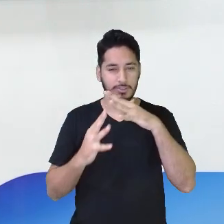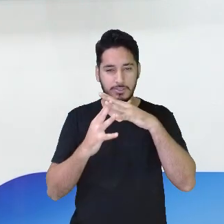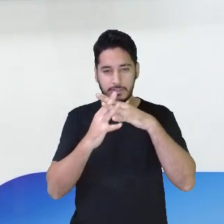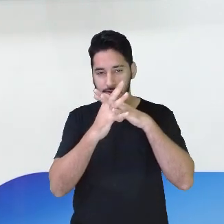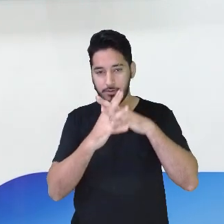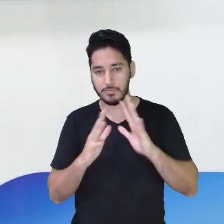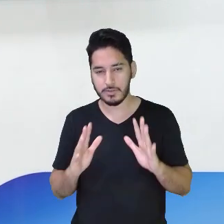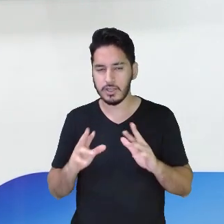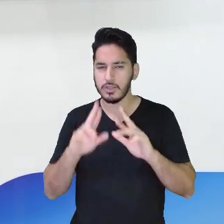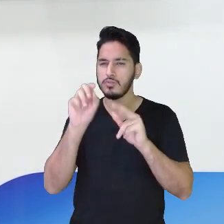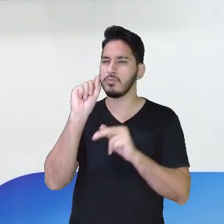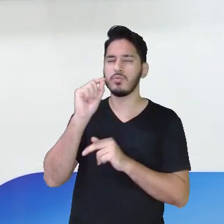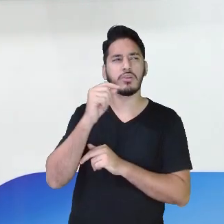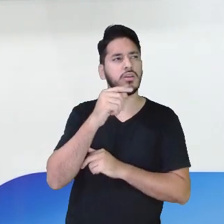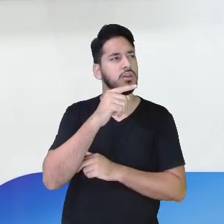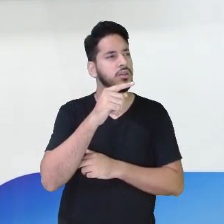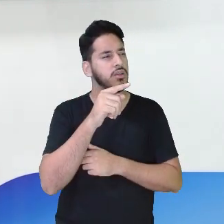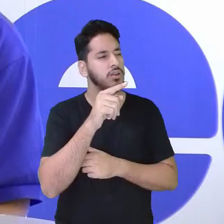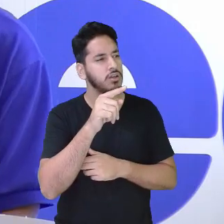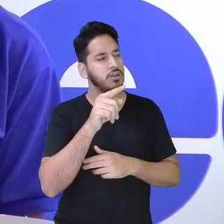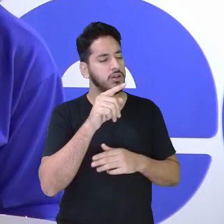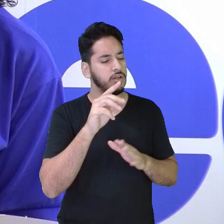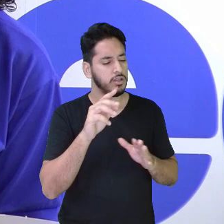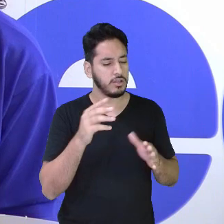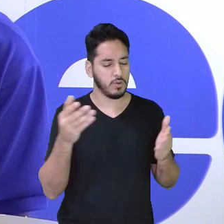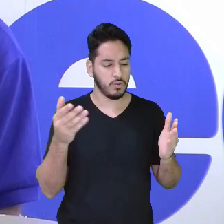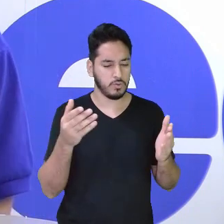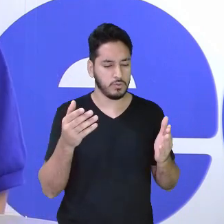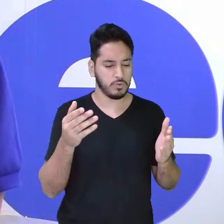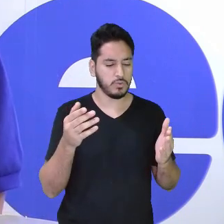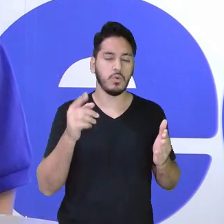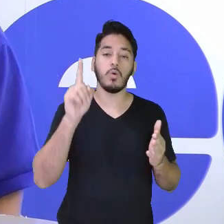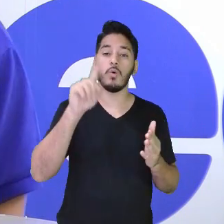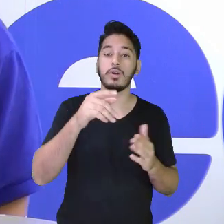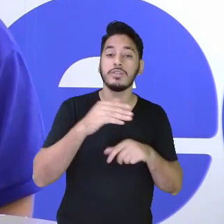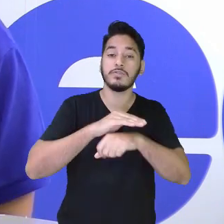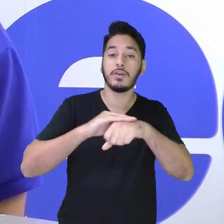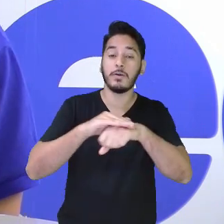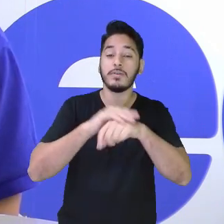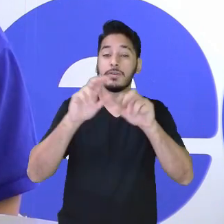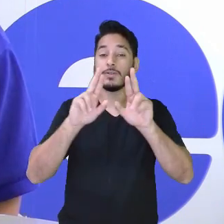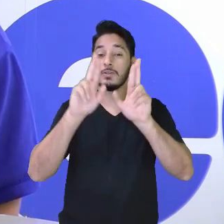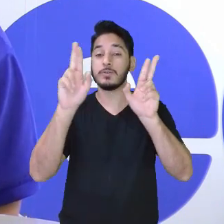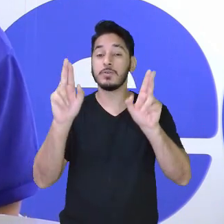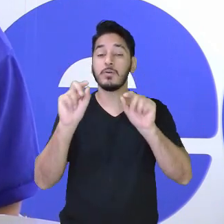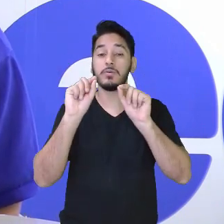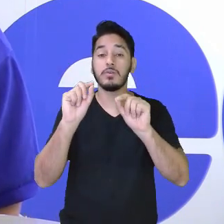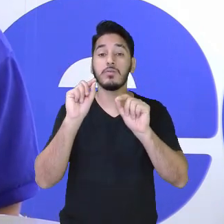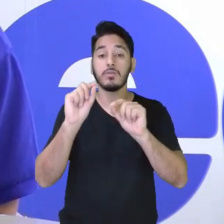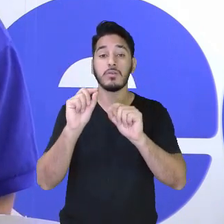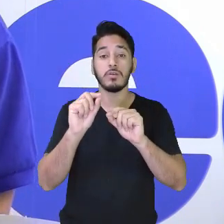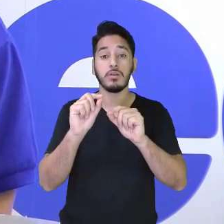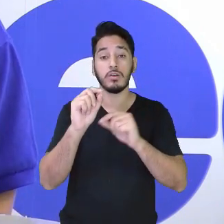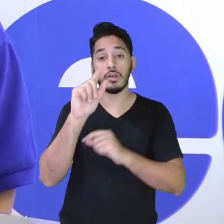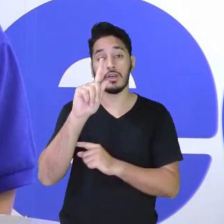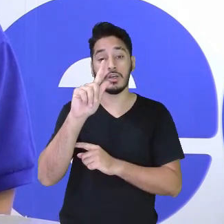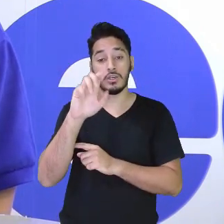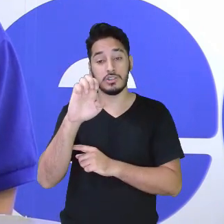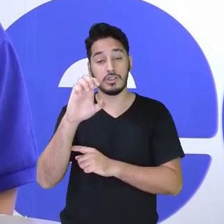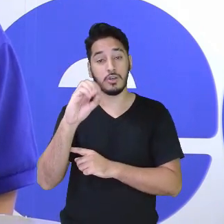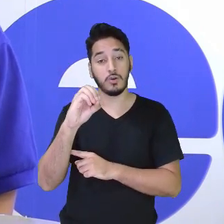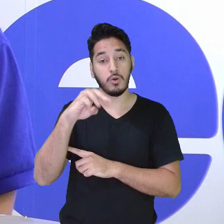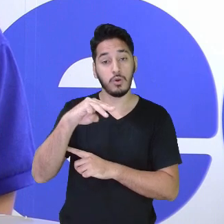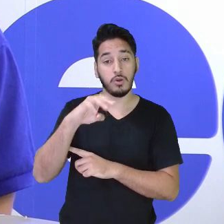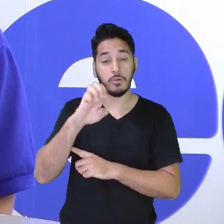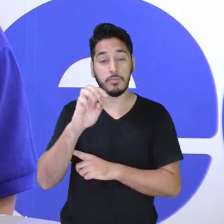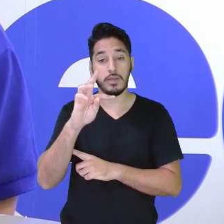maravilhosa. É sobre o que mesmo, professora Kedma? Hoje a gente vai conversar um pouco mais sobre geometria. Dessa vez